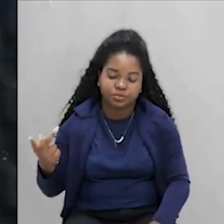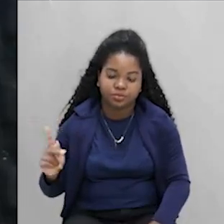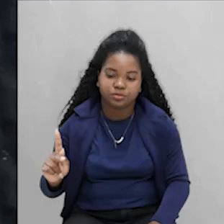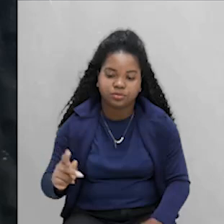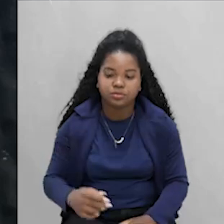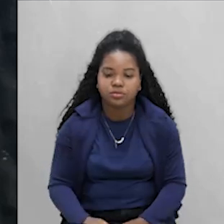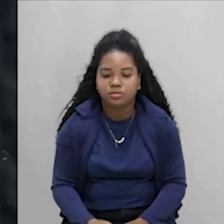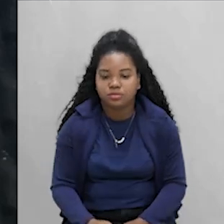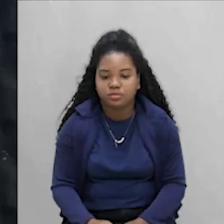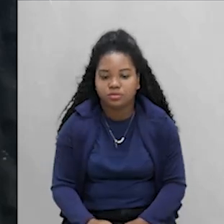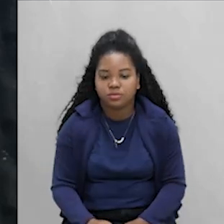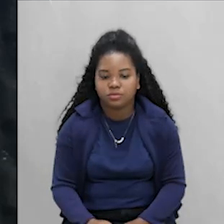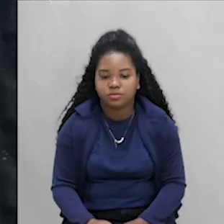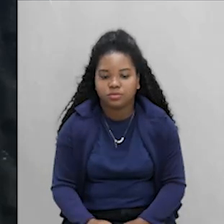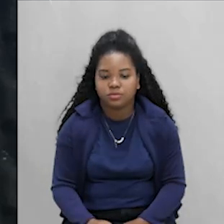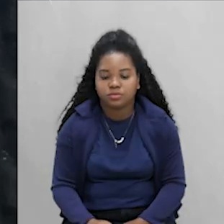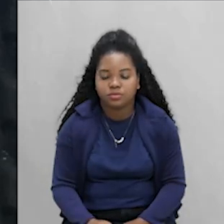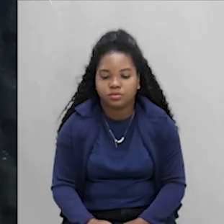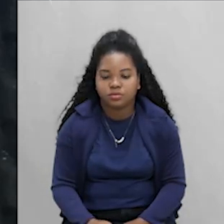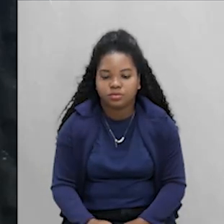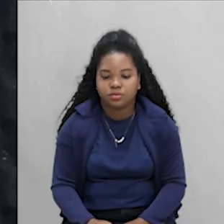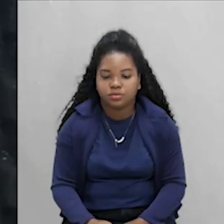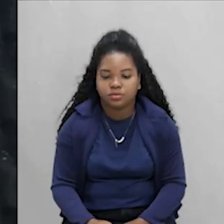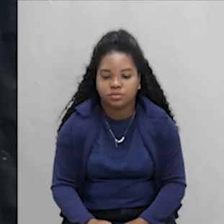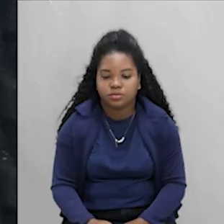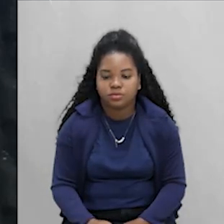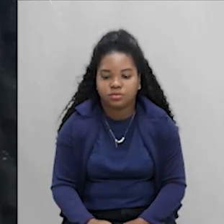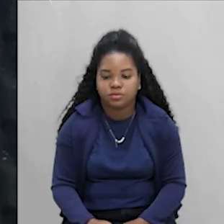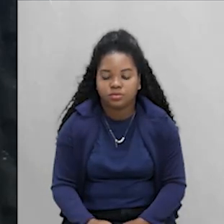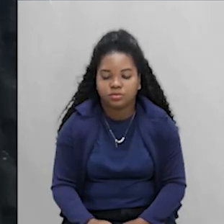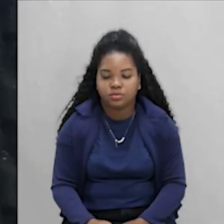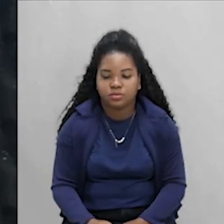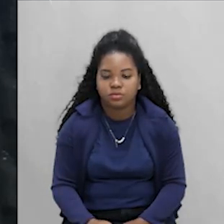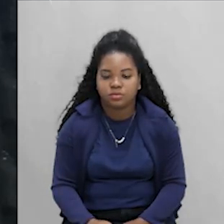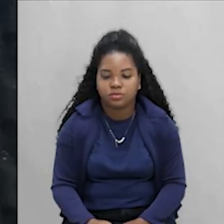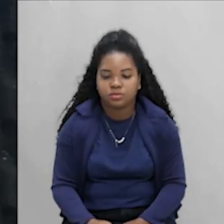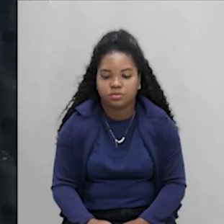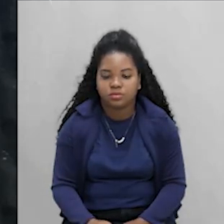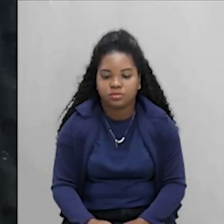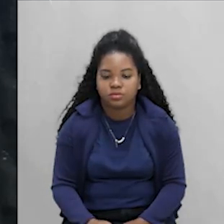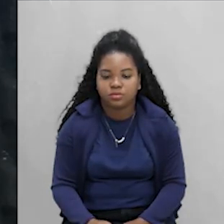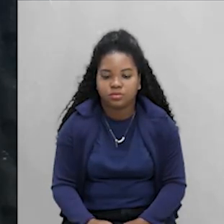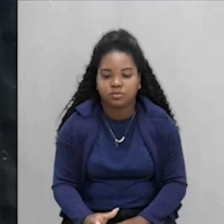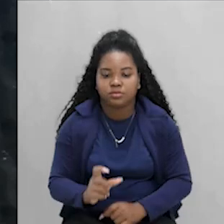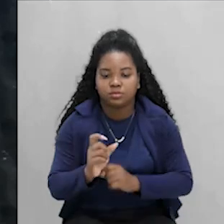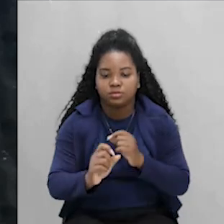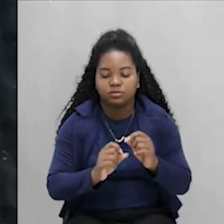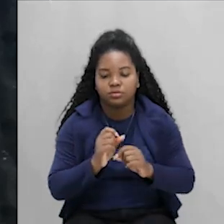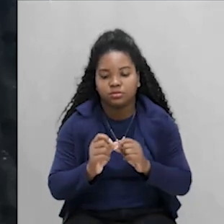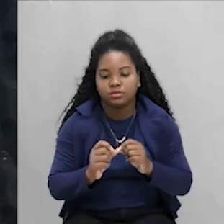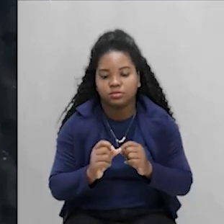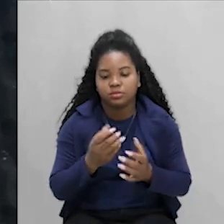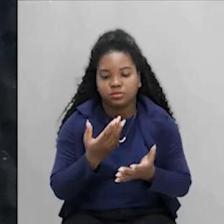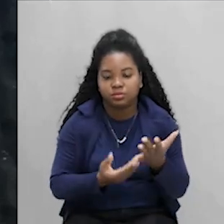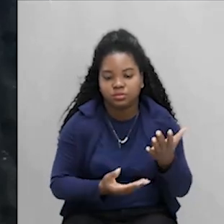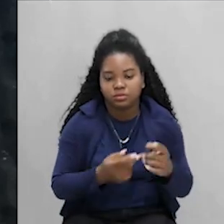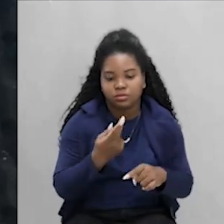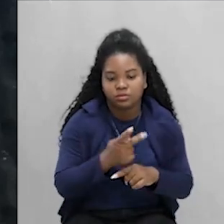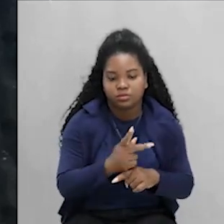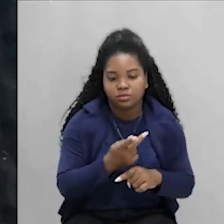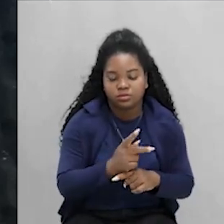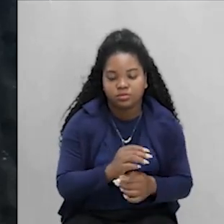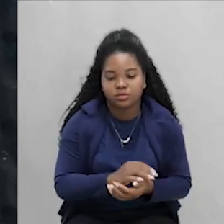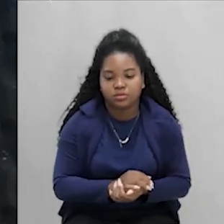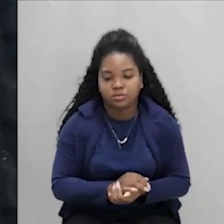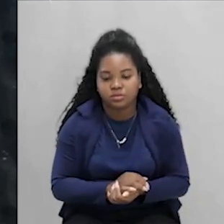H2O e nós vamos combinar os pedacinhos então eu vou ter ó esse pedaço que perdeu a hidroxila né